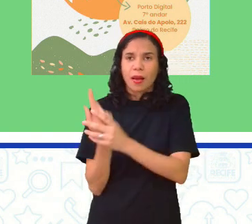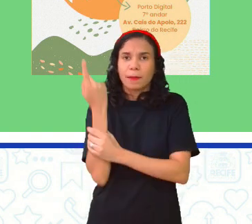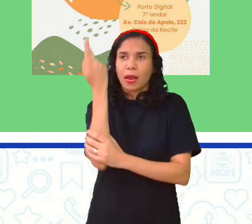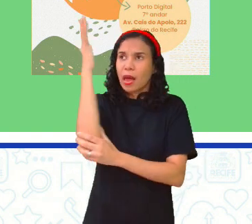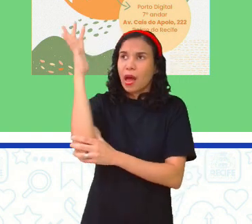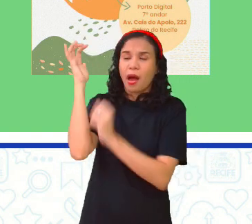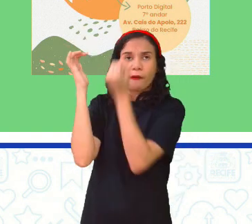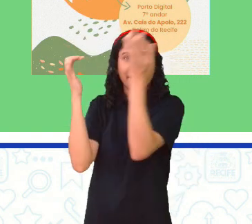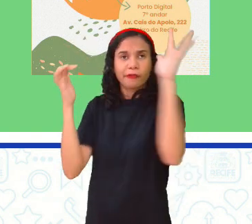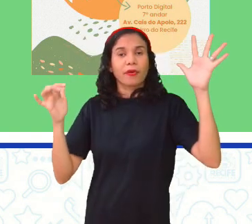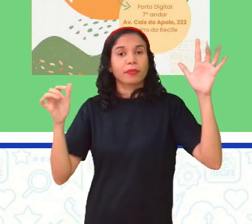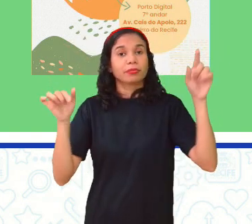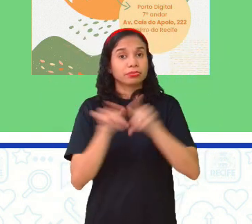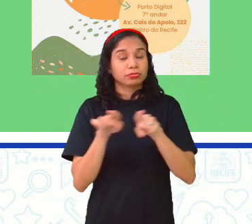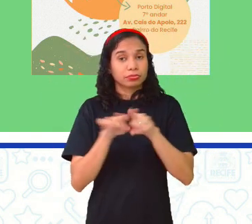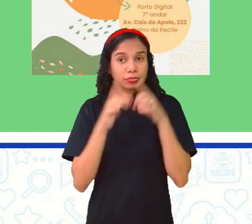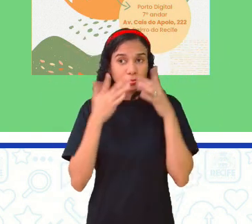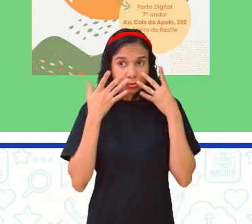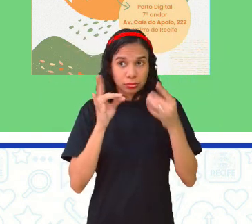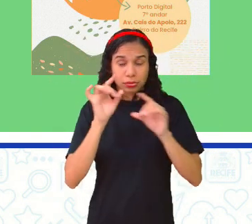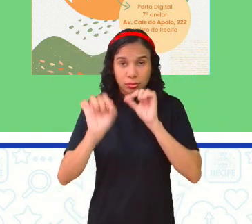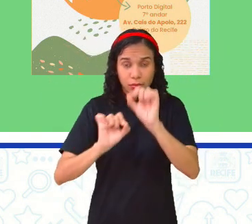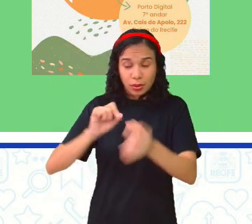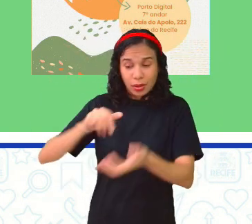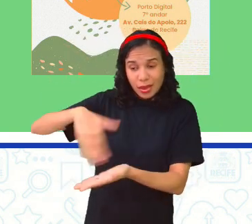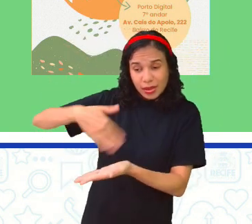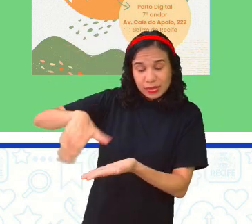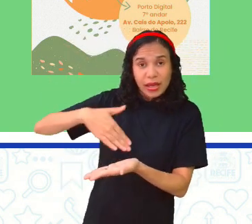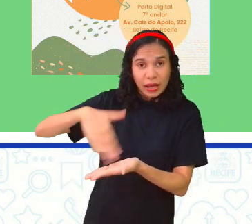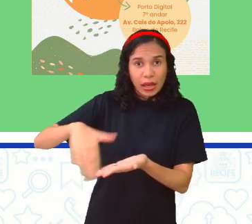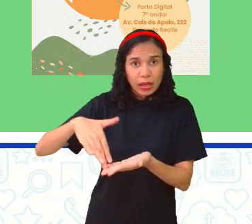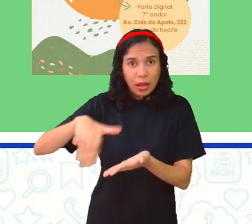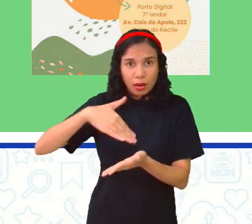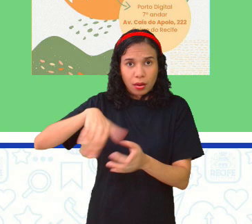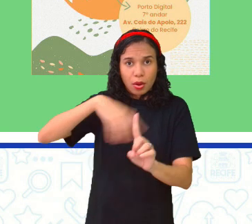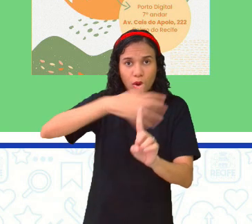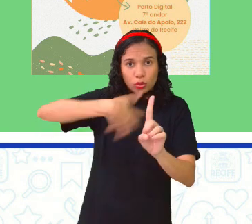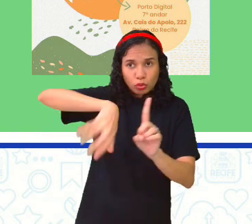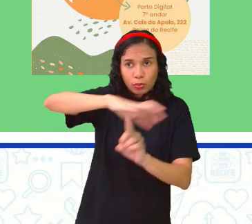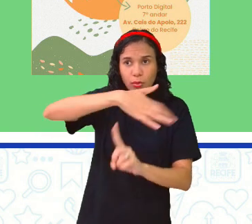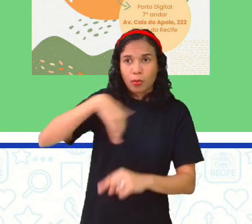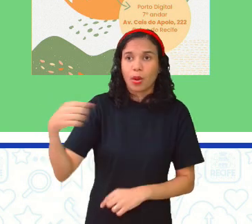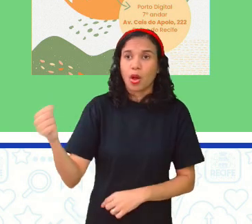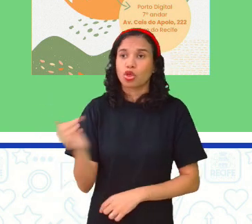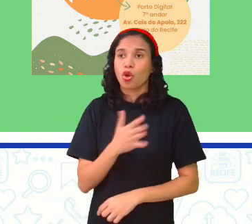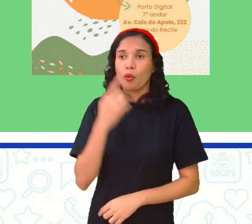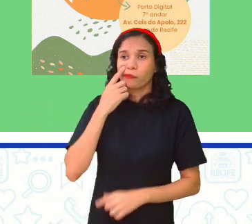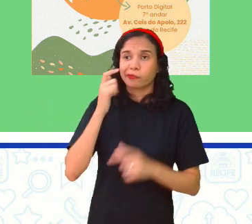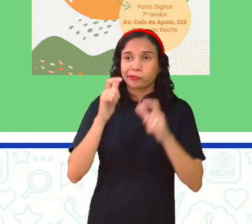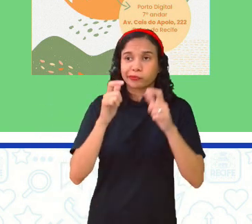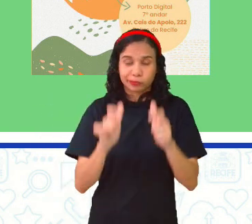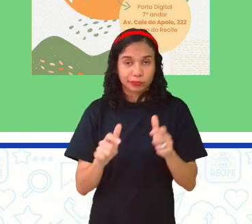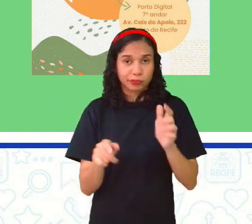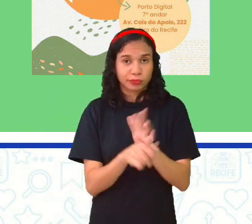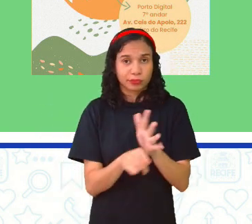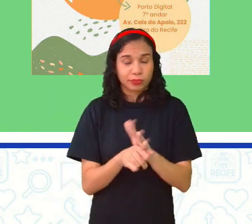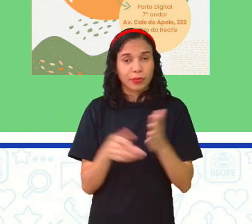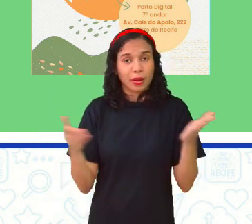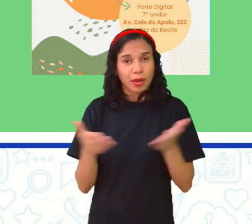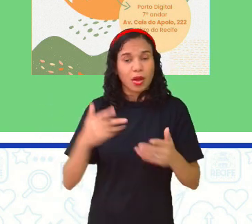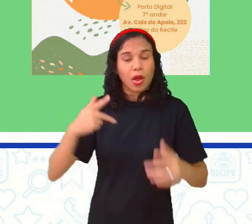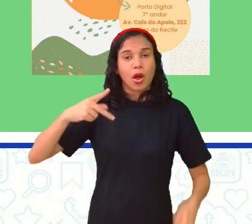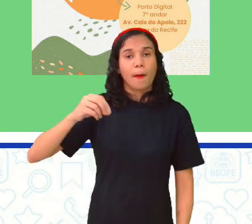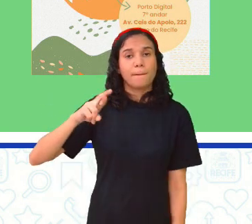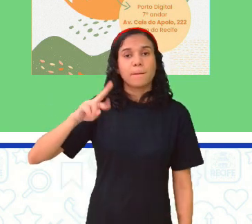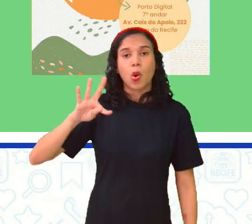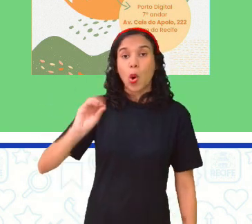árvores. E se liga também que a Secretaria do Meio Ambiente está com um novo endereço aí, pessoal. Ele está no Porto Digital, no